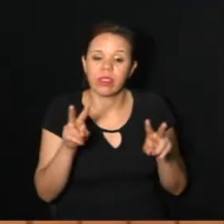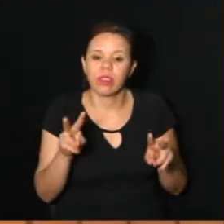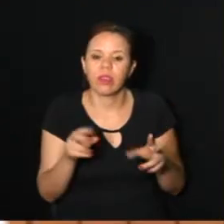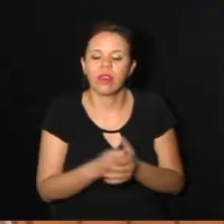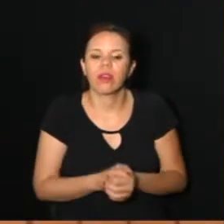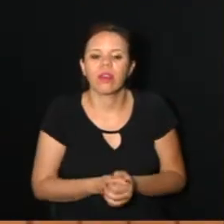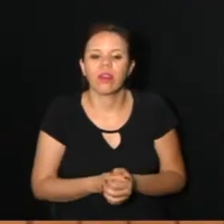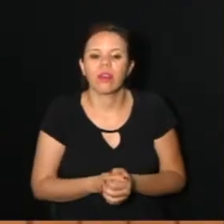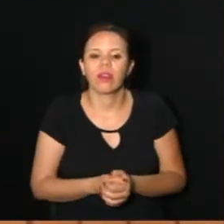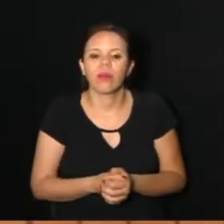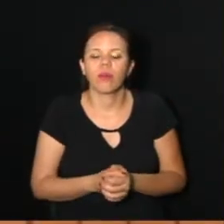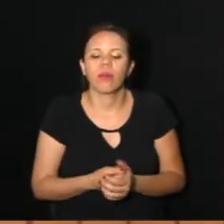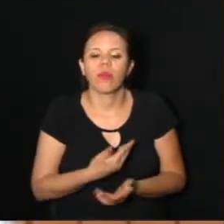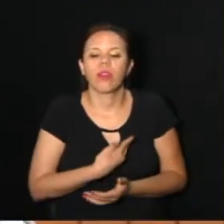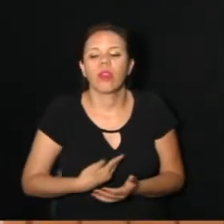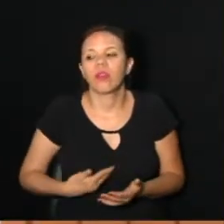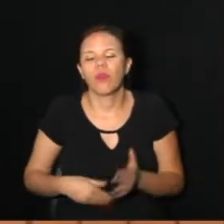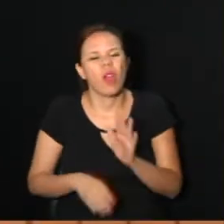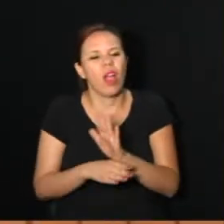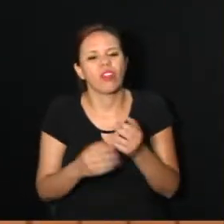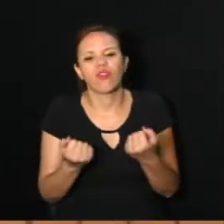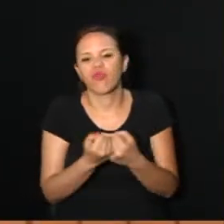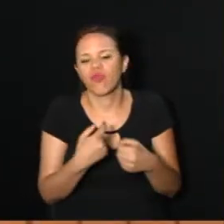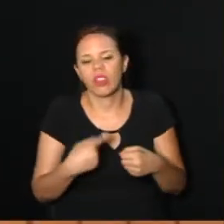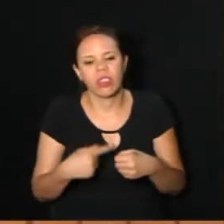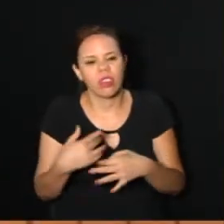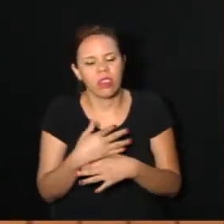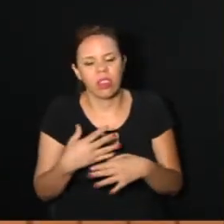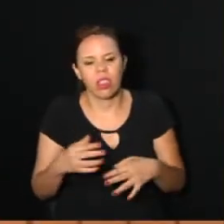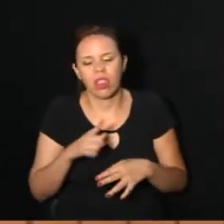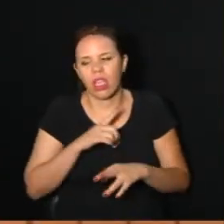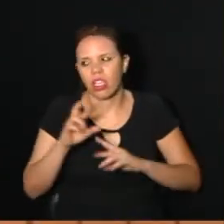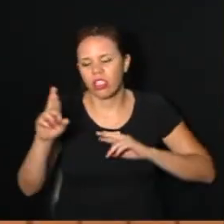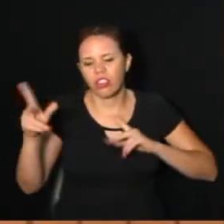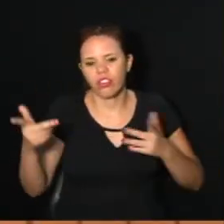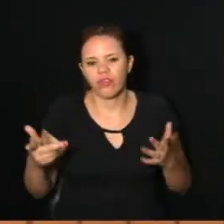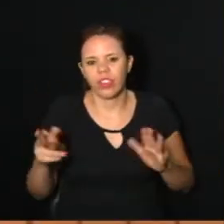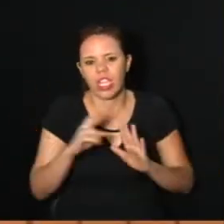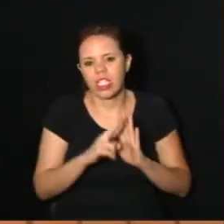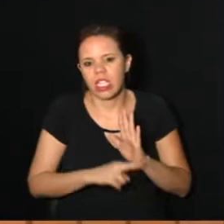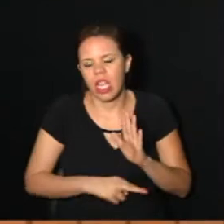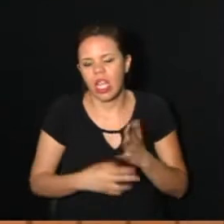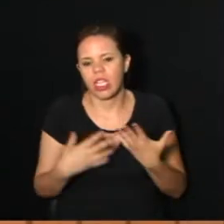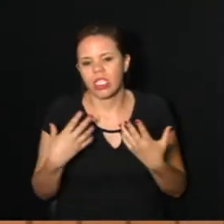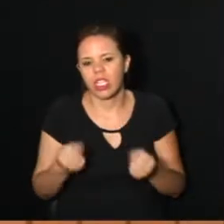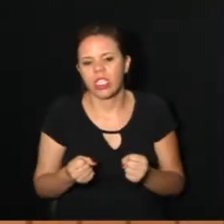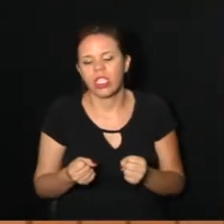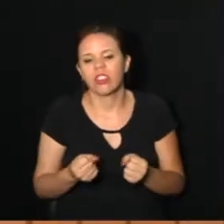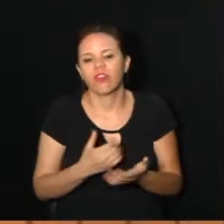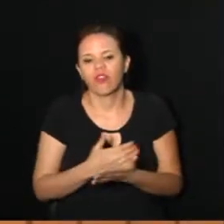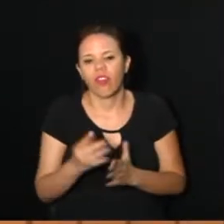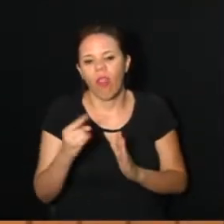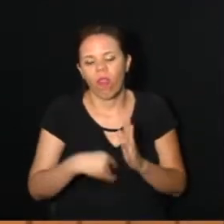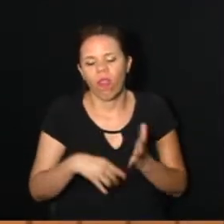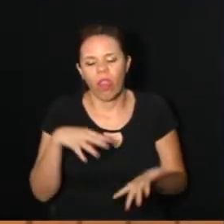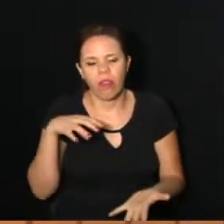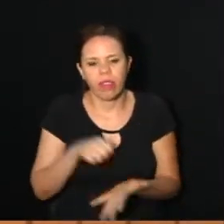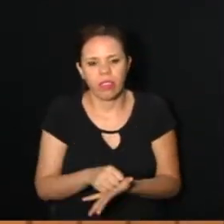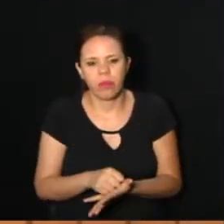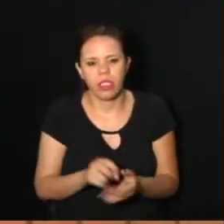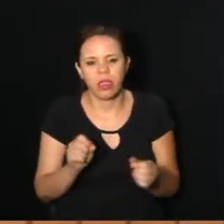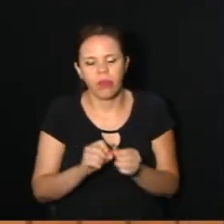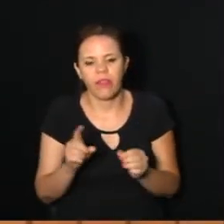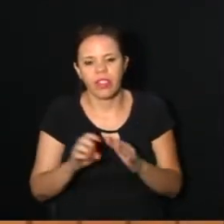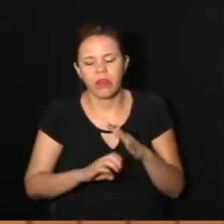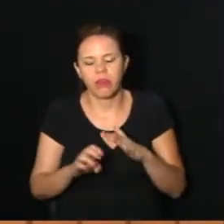isonômica por parte do Estado não ajuda municípios que têm alguma situação diferente de execução ou do início do cadastramento para fazer essa